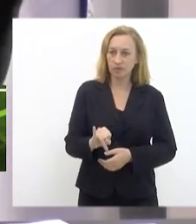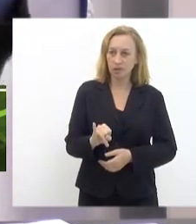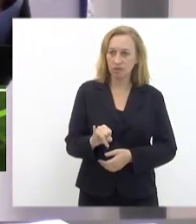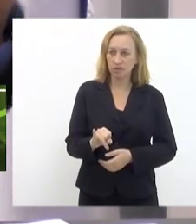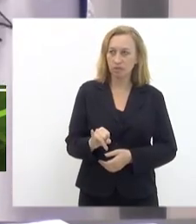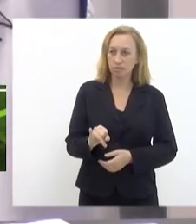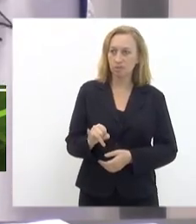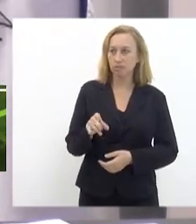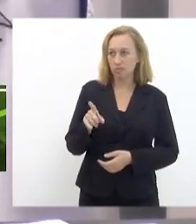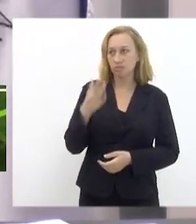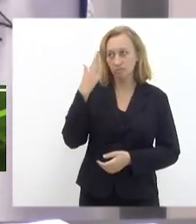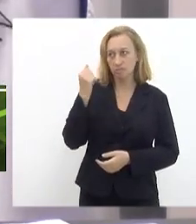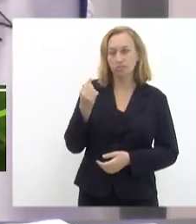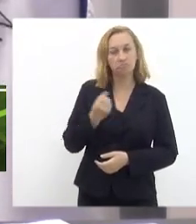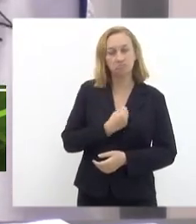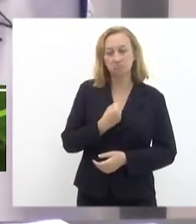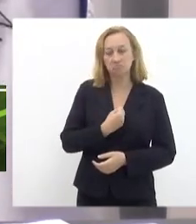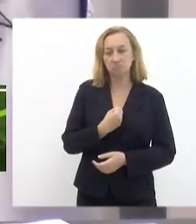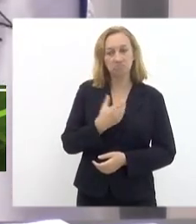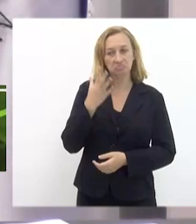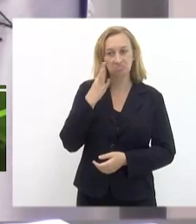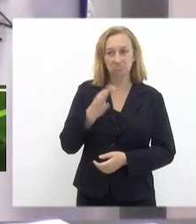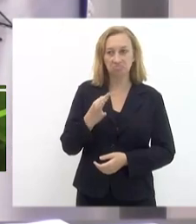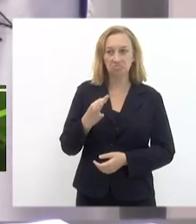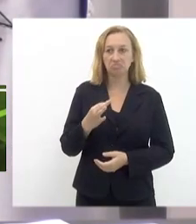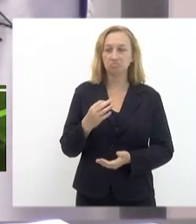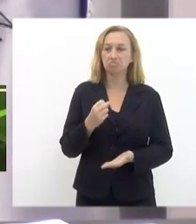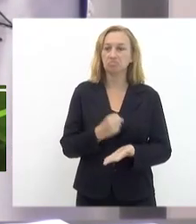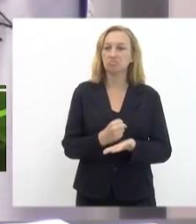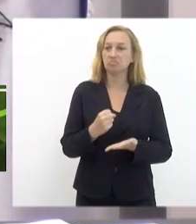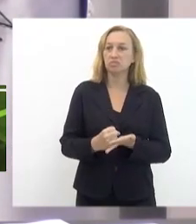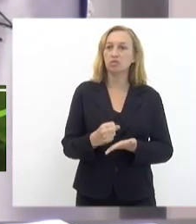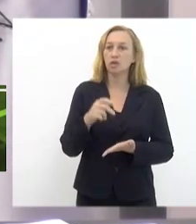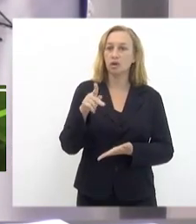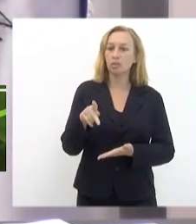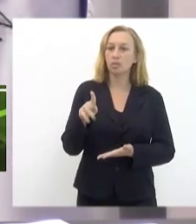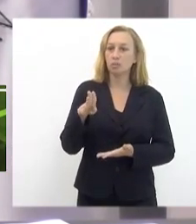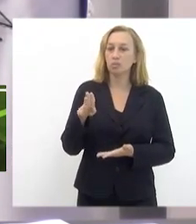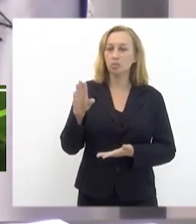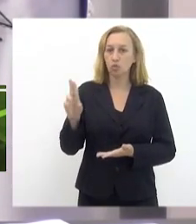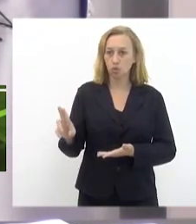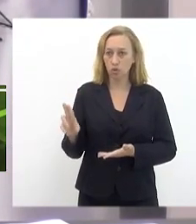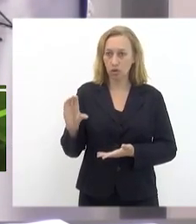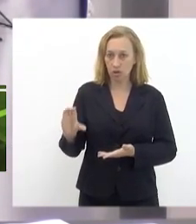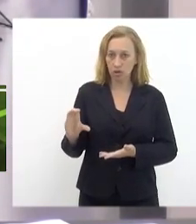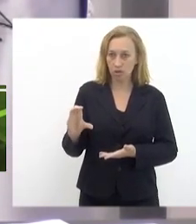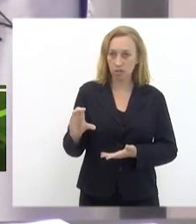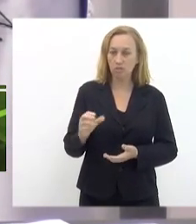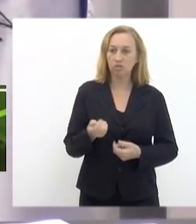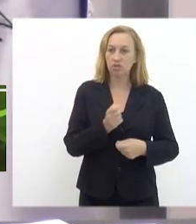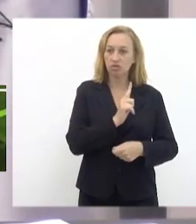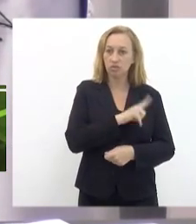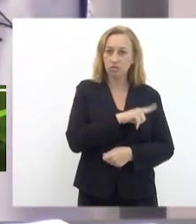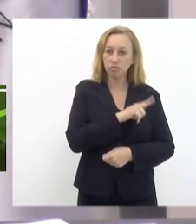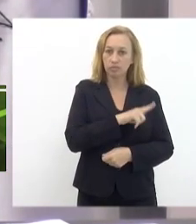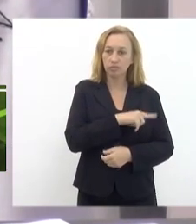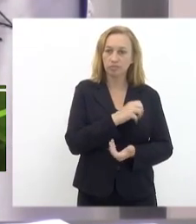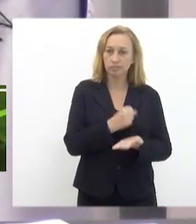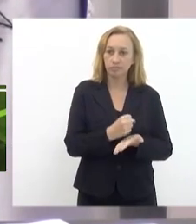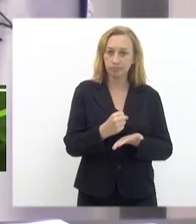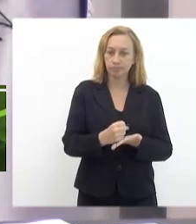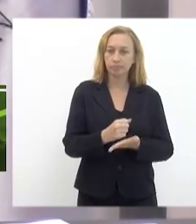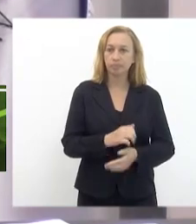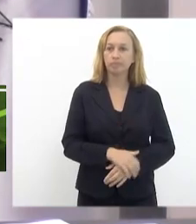sabem o número não sei que contra a tua PUC para o gerenciamento dos